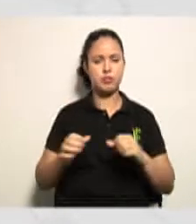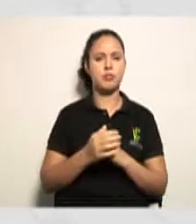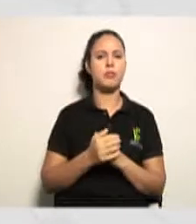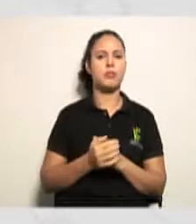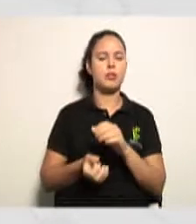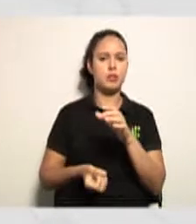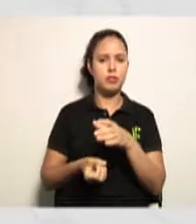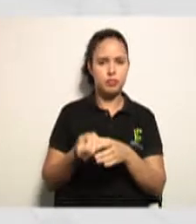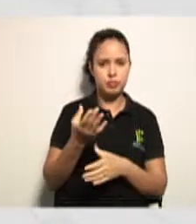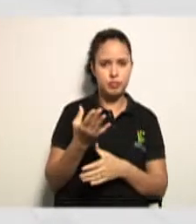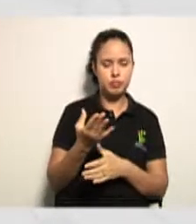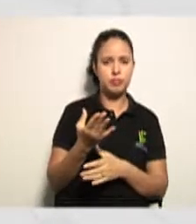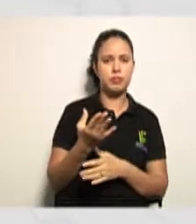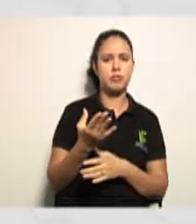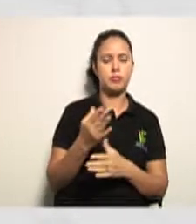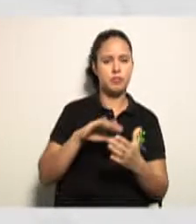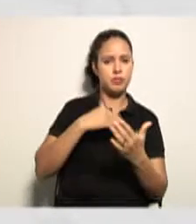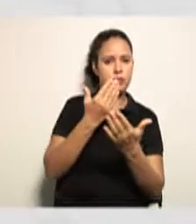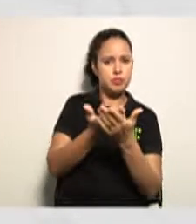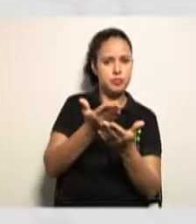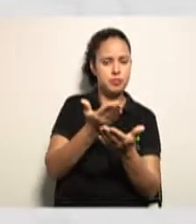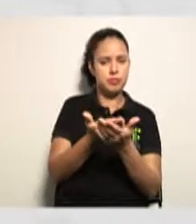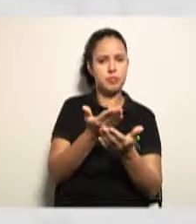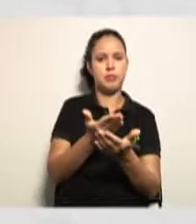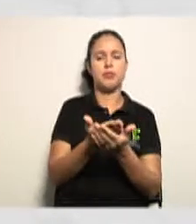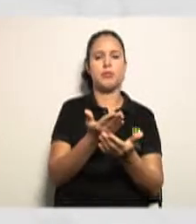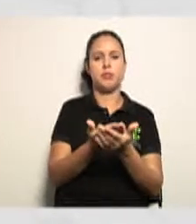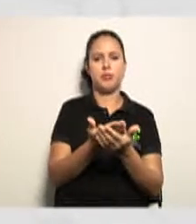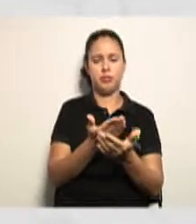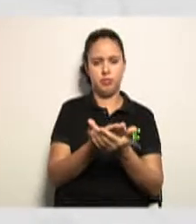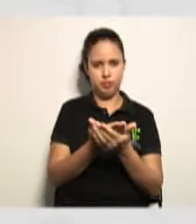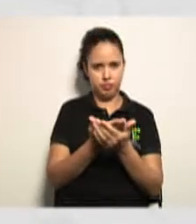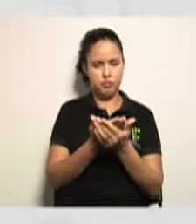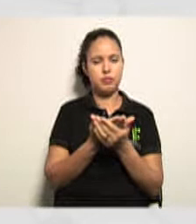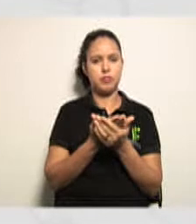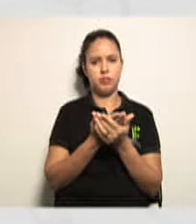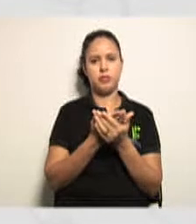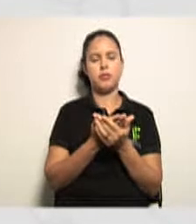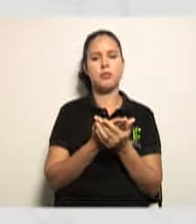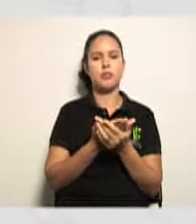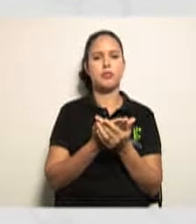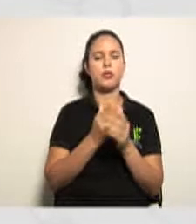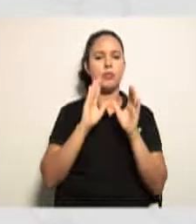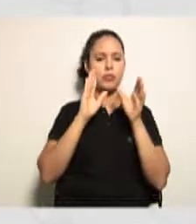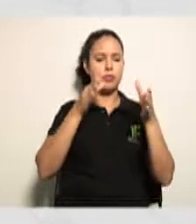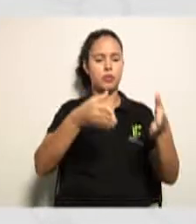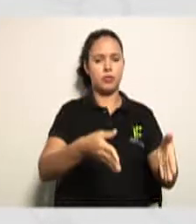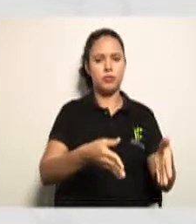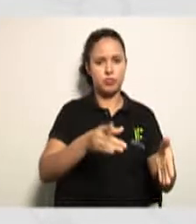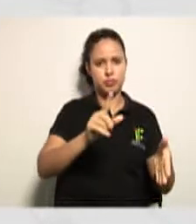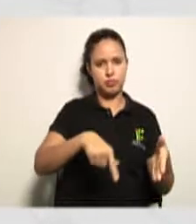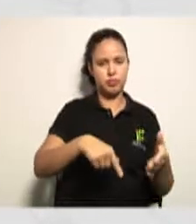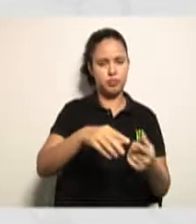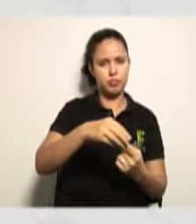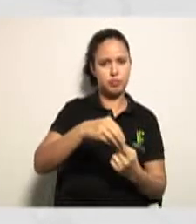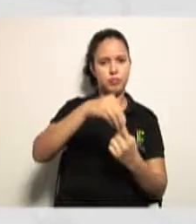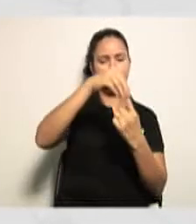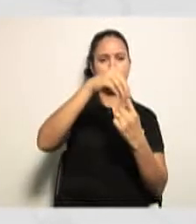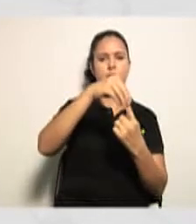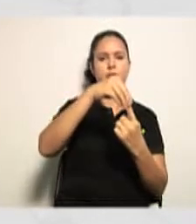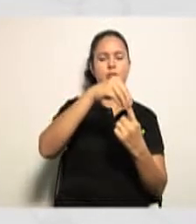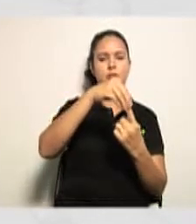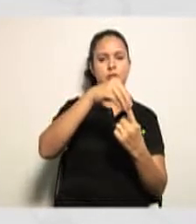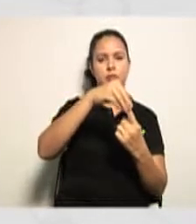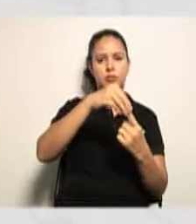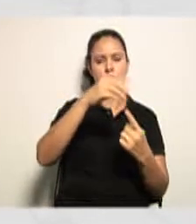criado a partir dos estudos de Max Weber. E aí o foco era no cargo ocupado pelo empregado e